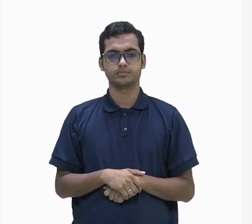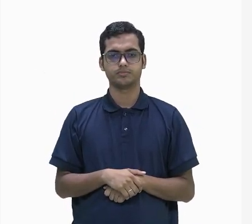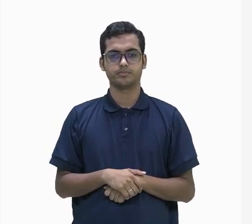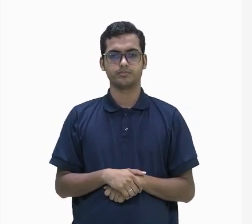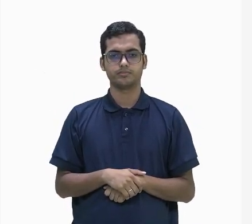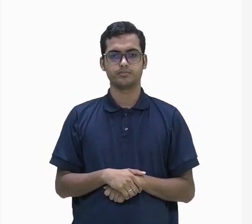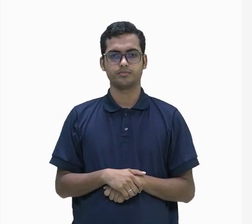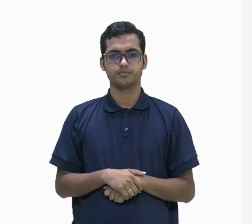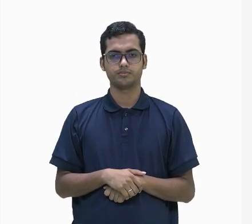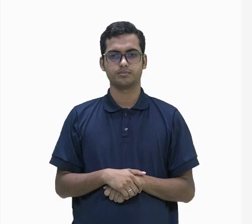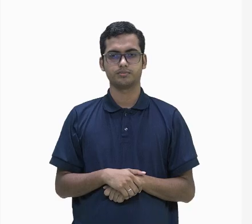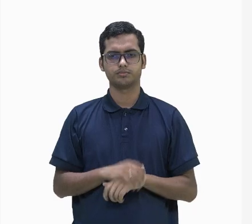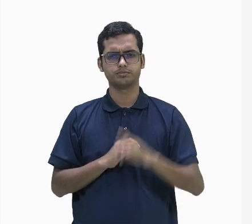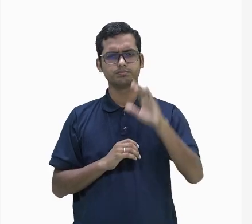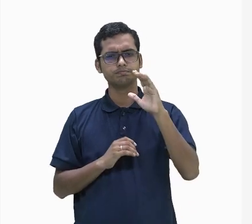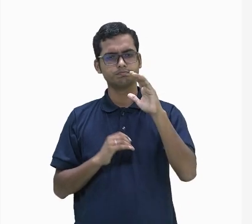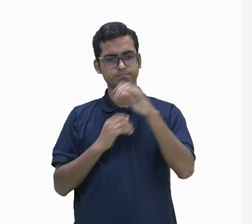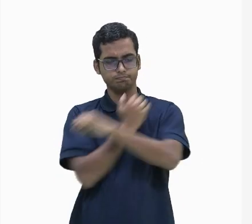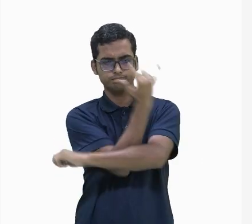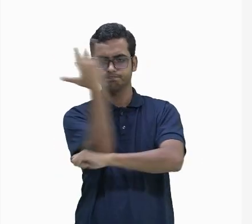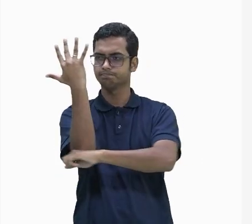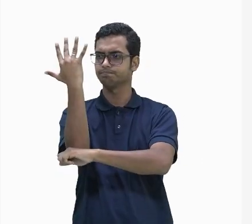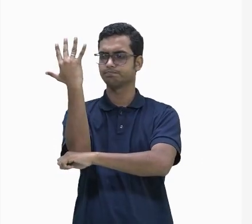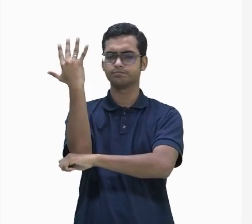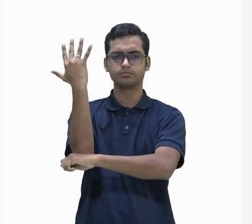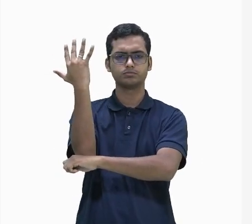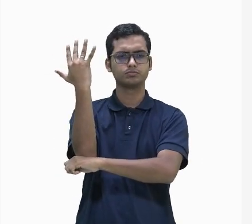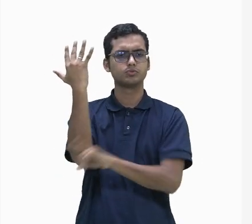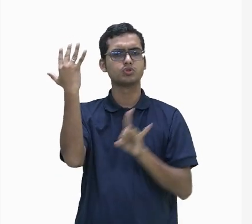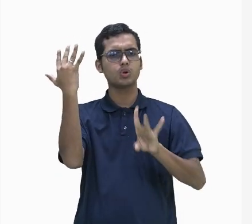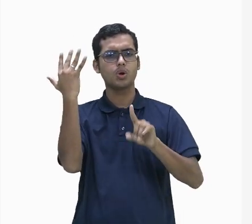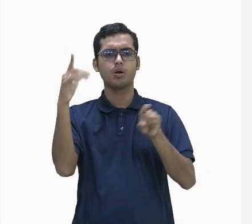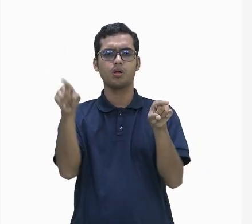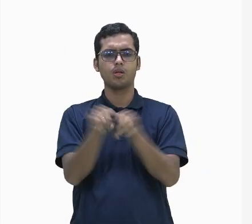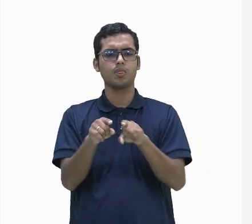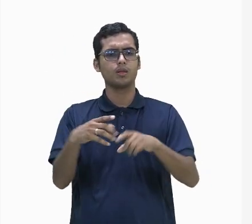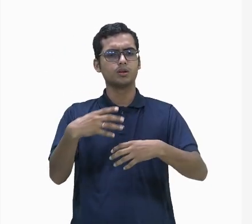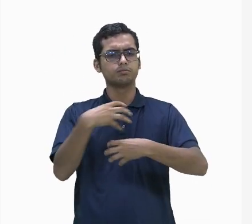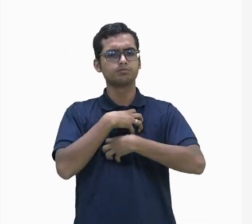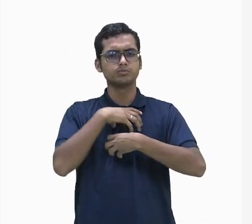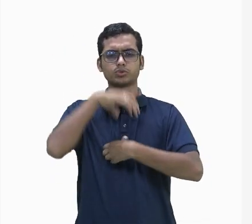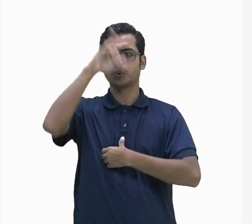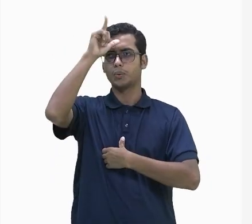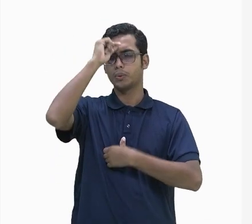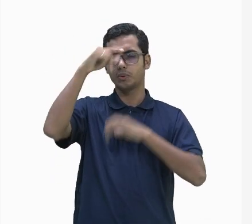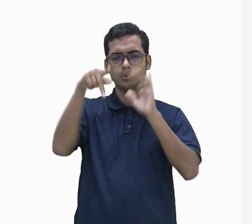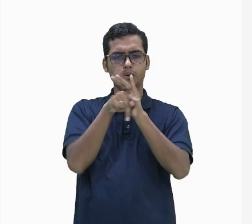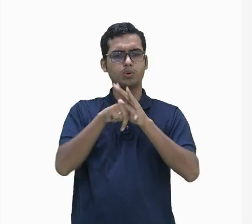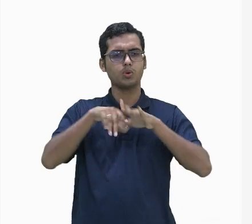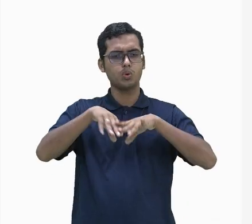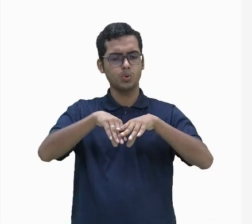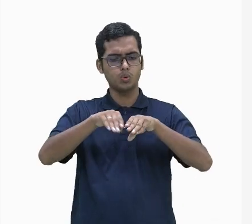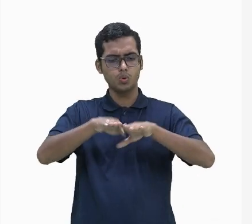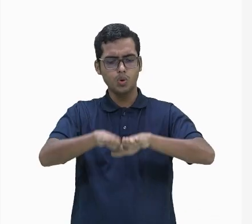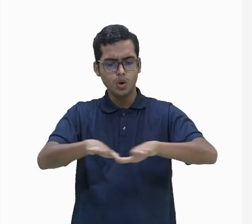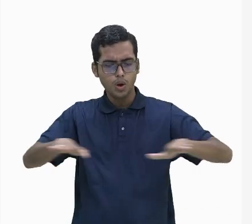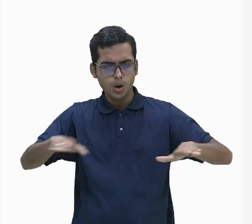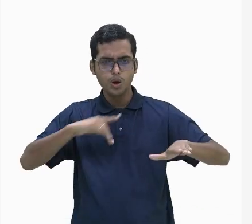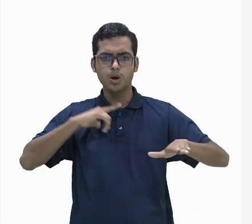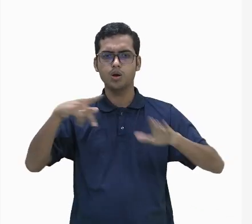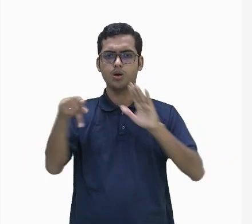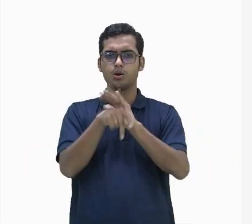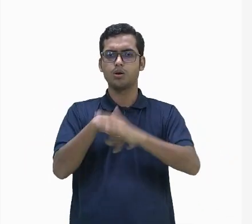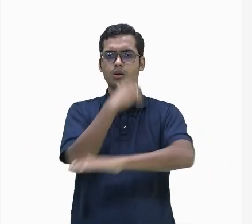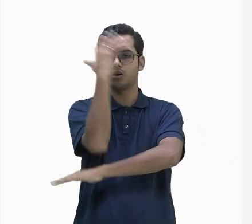só oferece ali, né, ela refresca o chão, né, com a sua sombra.